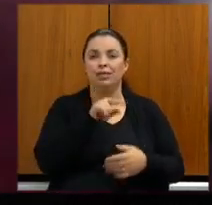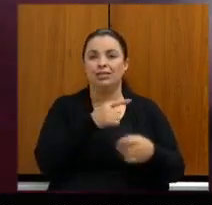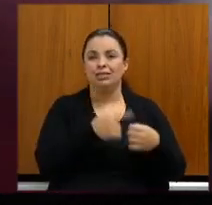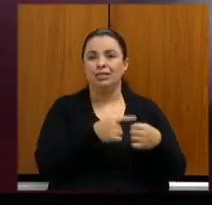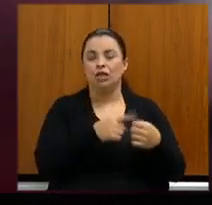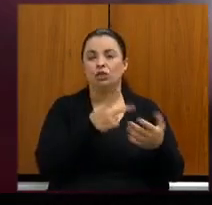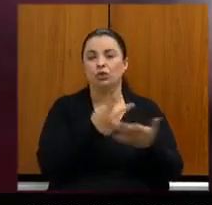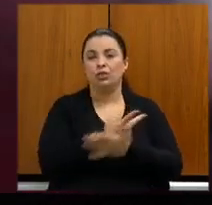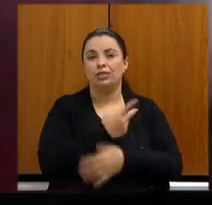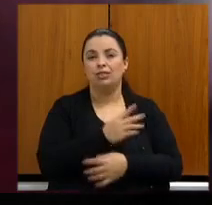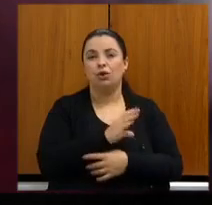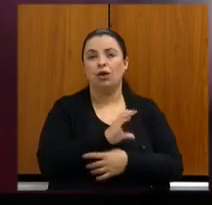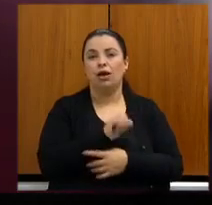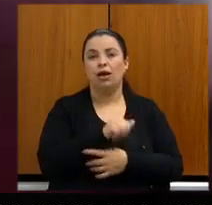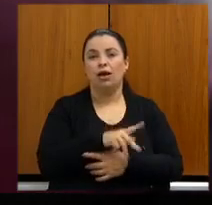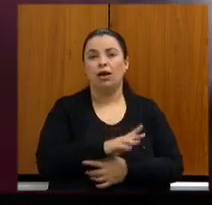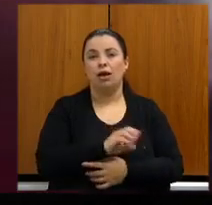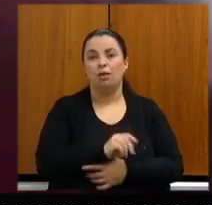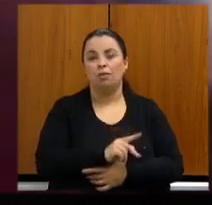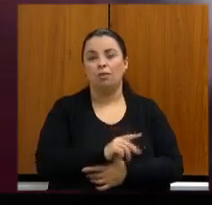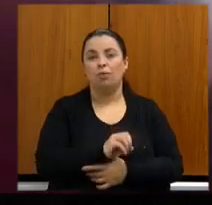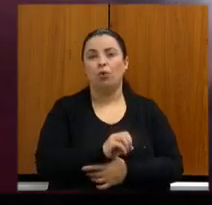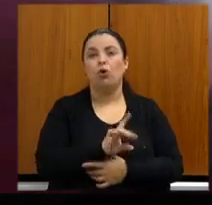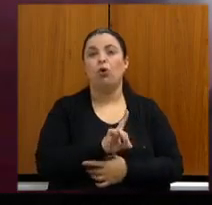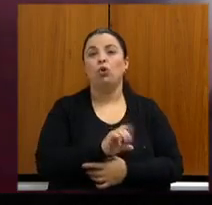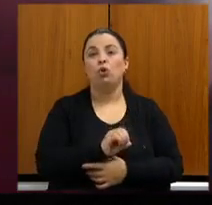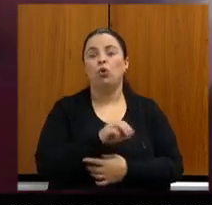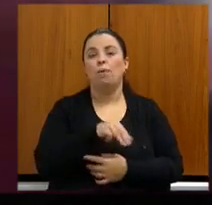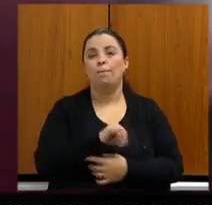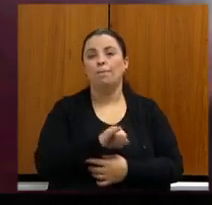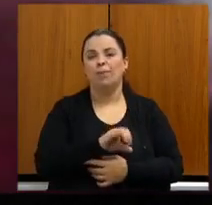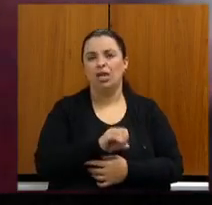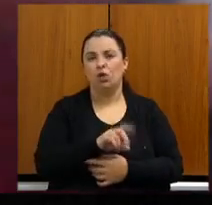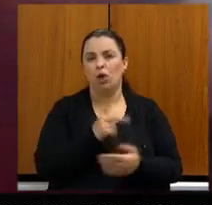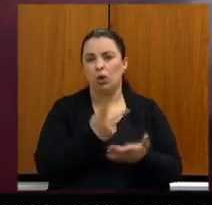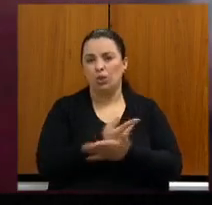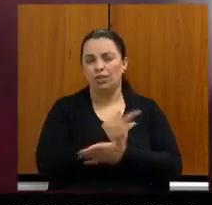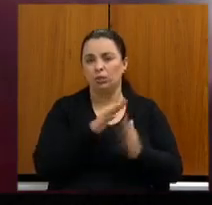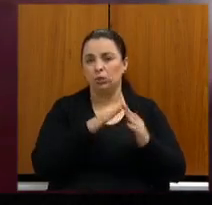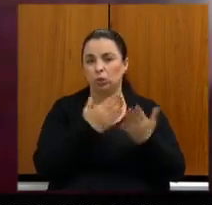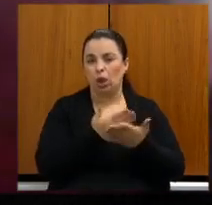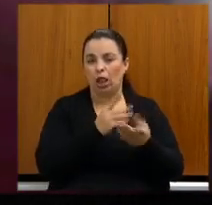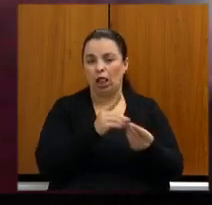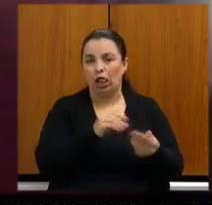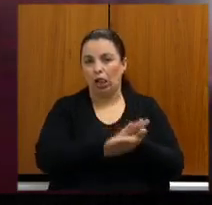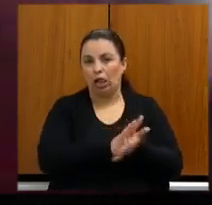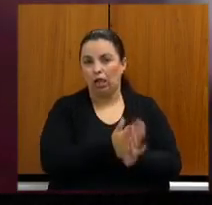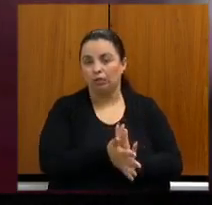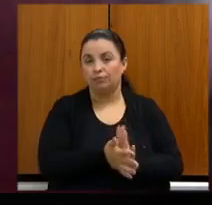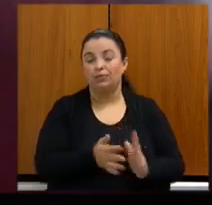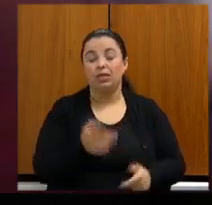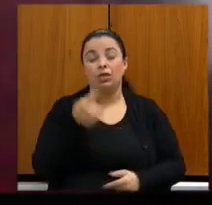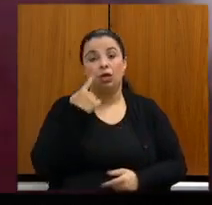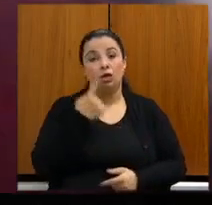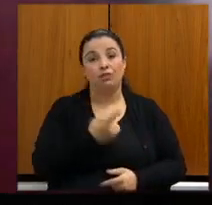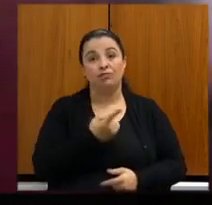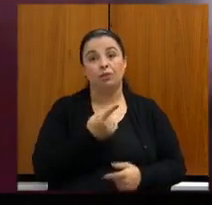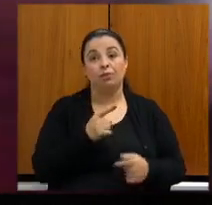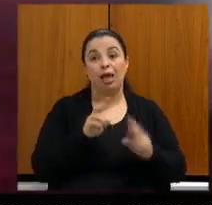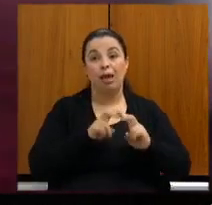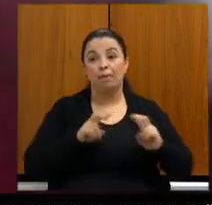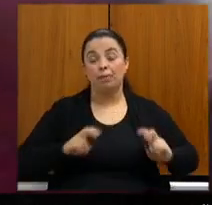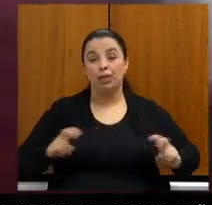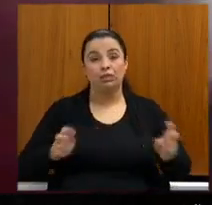Beatriz Siqueira no início Essa é a gente viu que a intervenção da mesa não trouxe uma